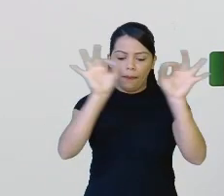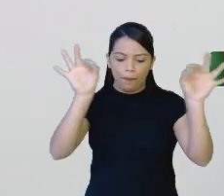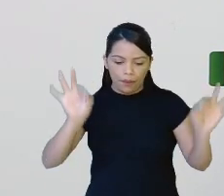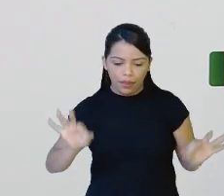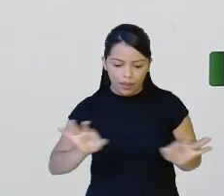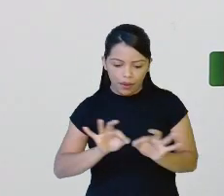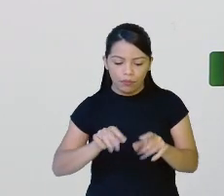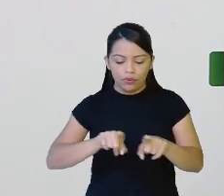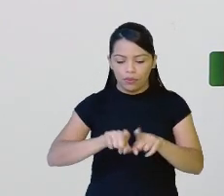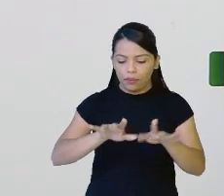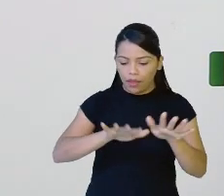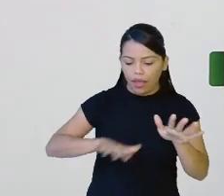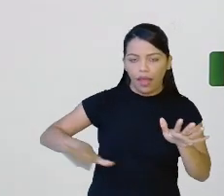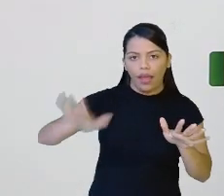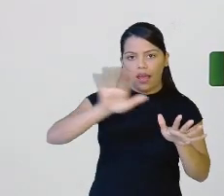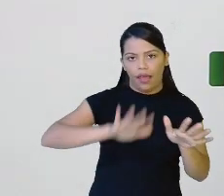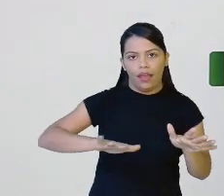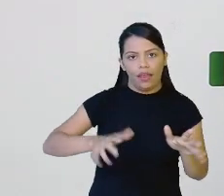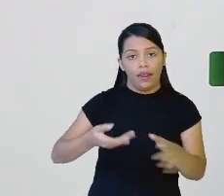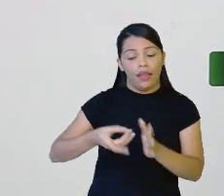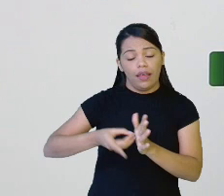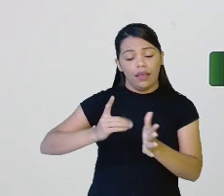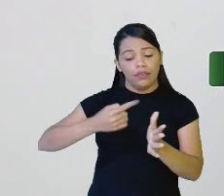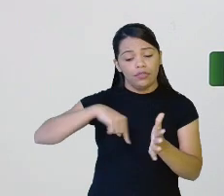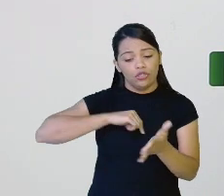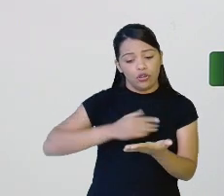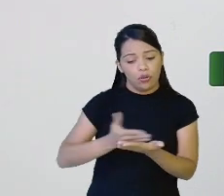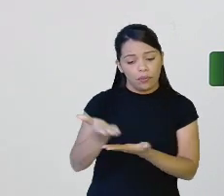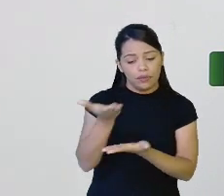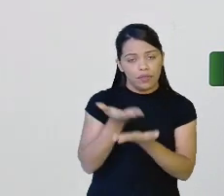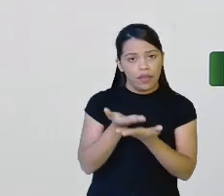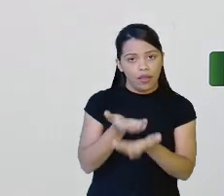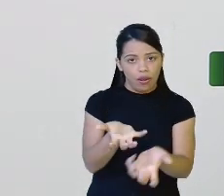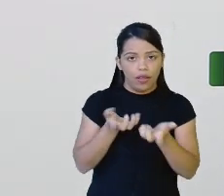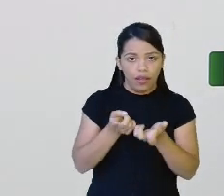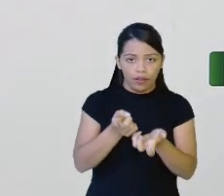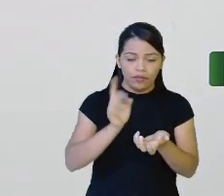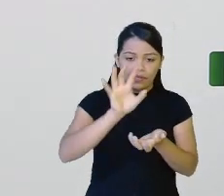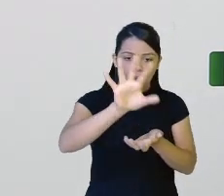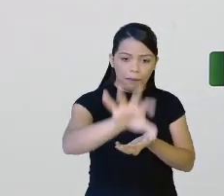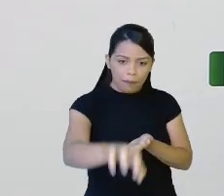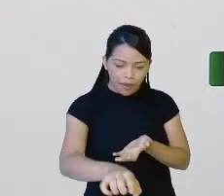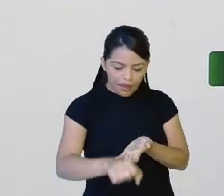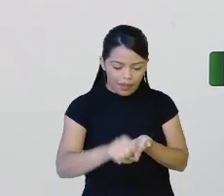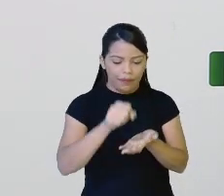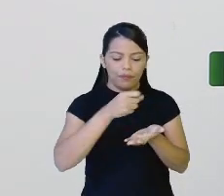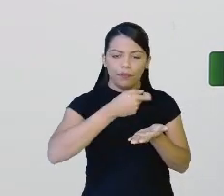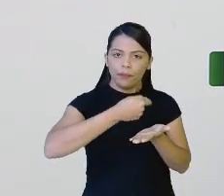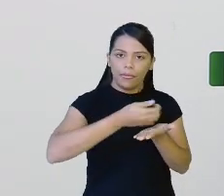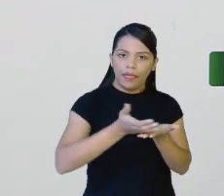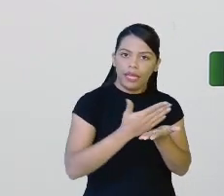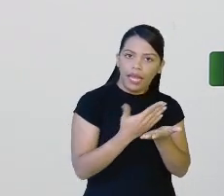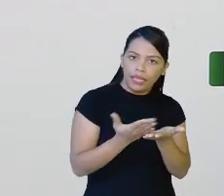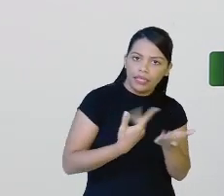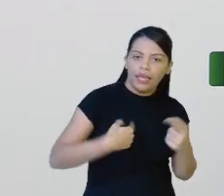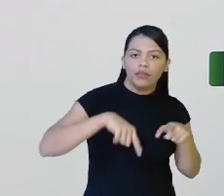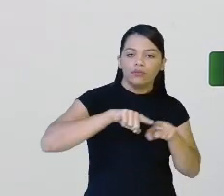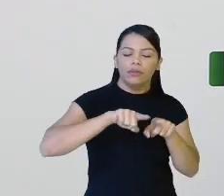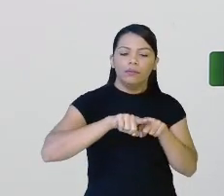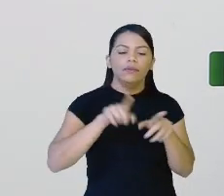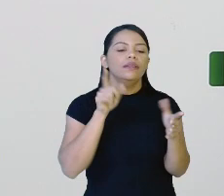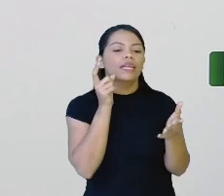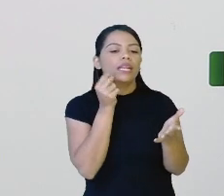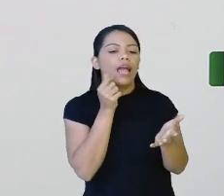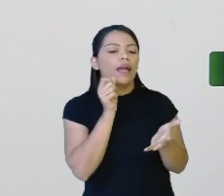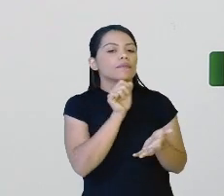área. Antes da gente começar a aula, eu quero que você pegue o seu caderno, um lápis, se você